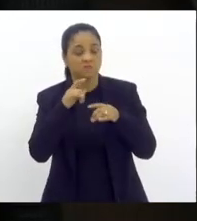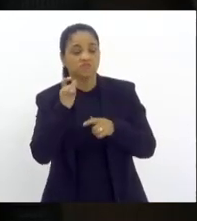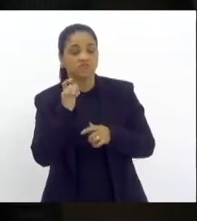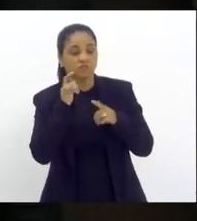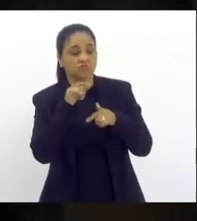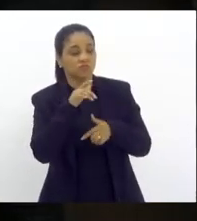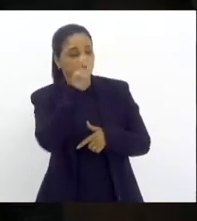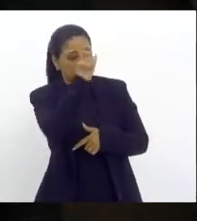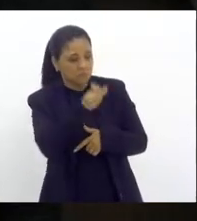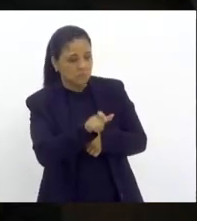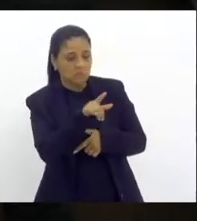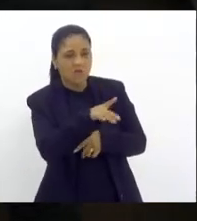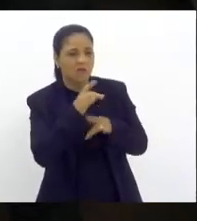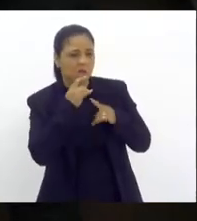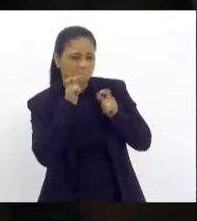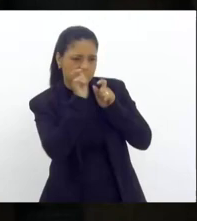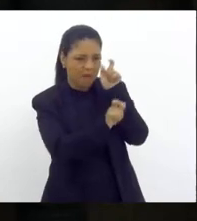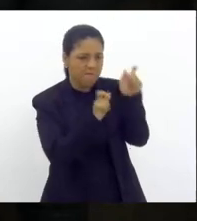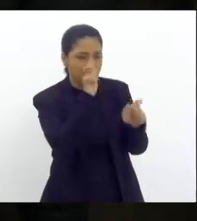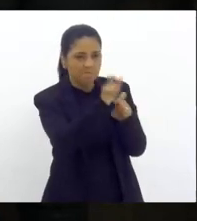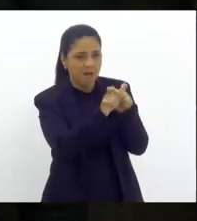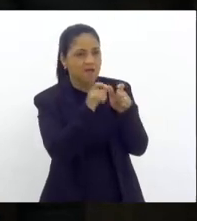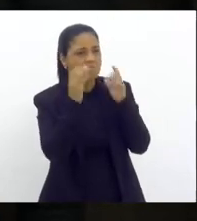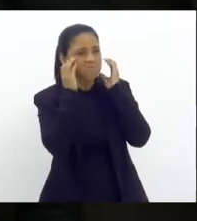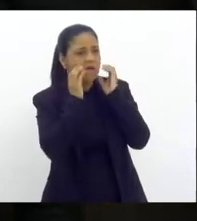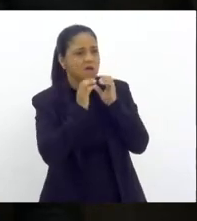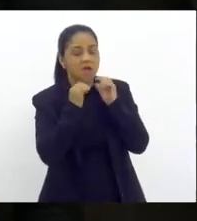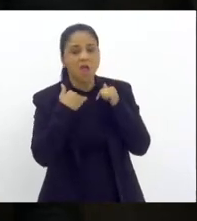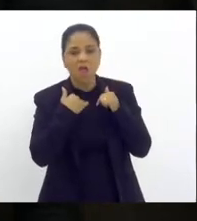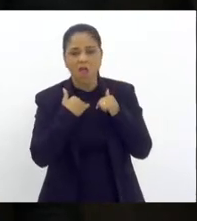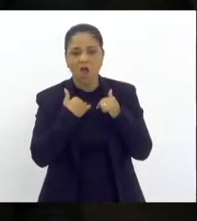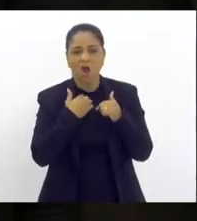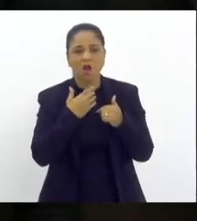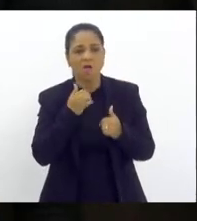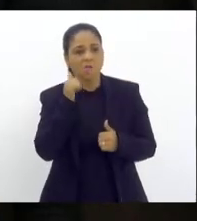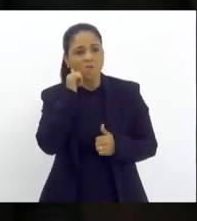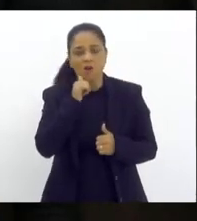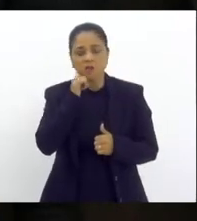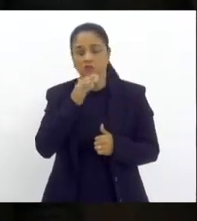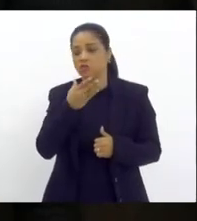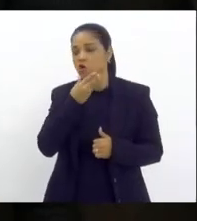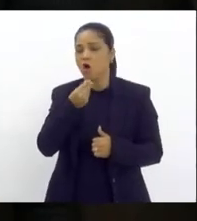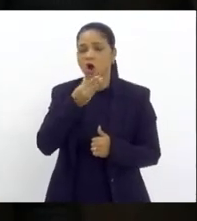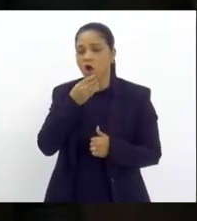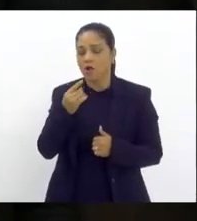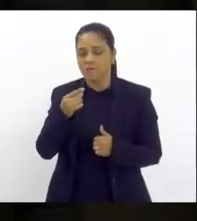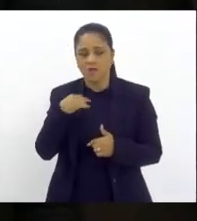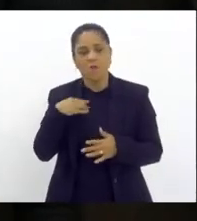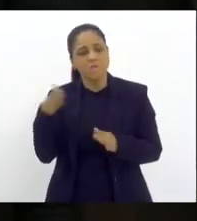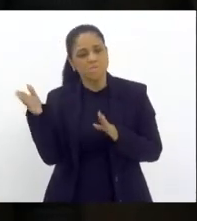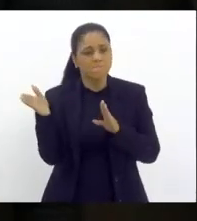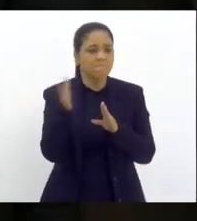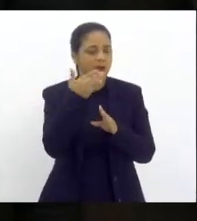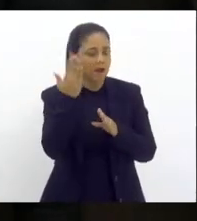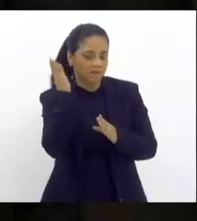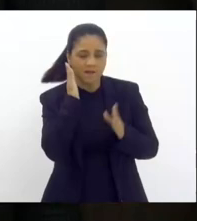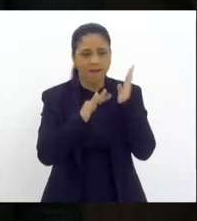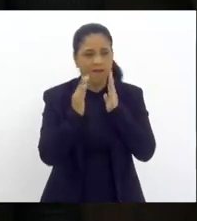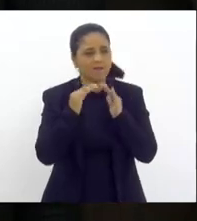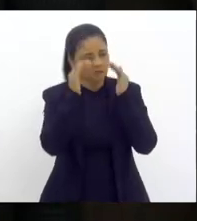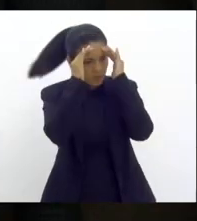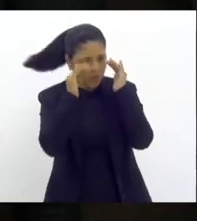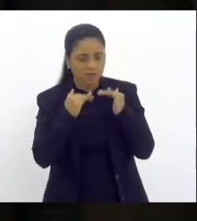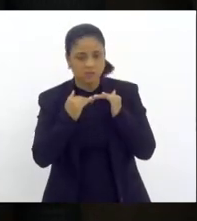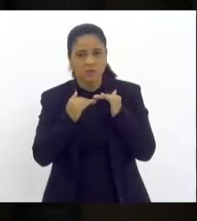a mulher de barba de cara, que respondeu aos gritos, eu não sou um cara e não tem nada que me impeça meter a mão na sua cara, você me respeite. É brabo o